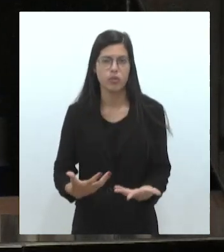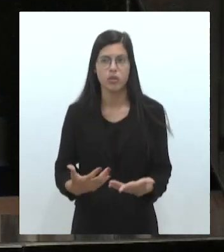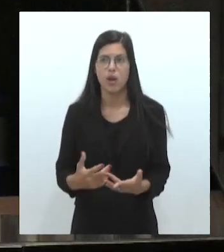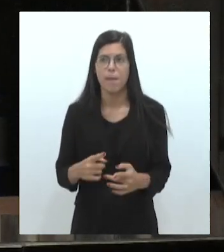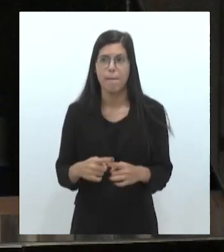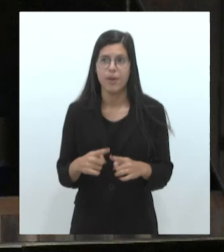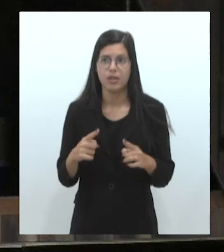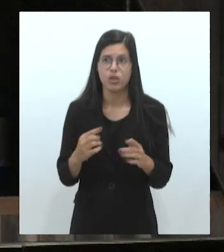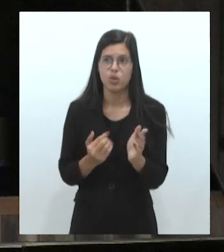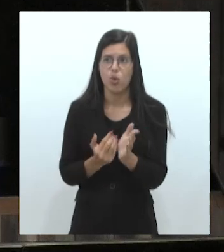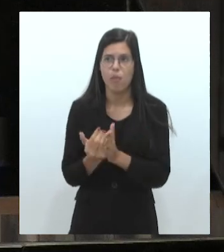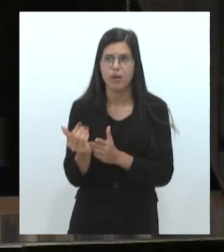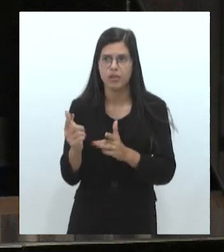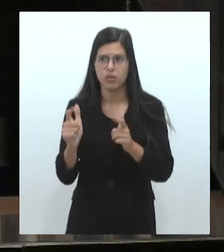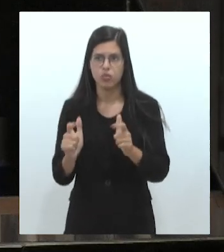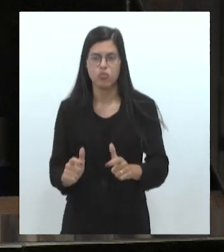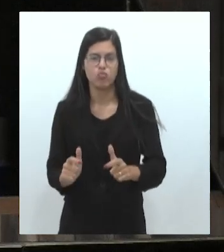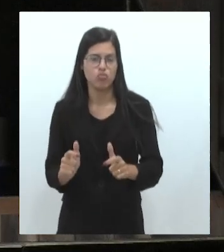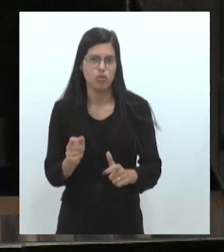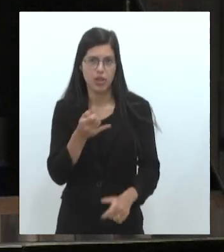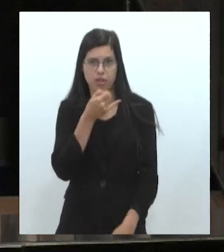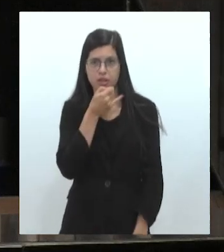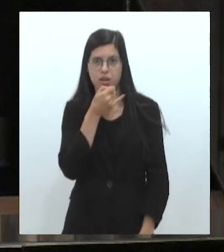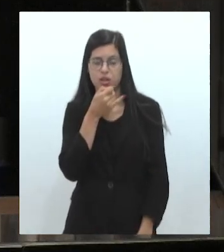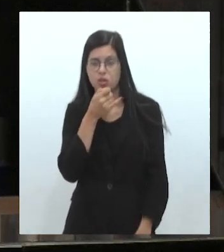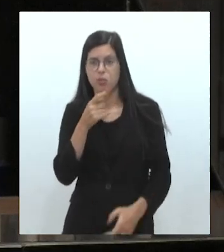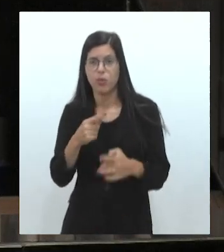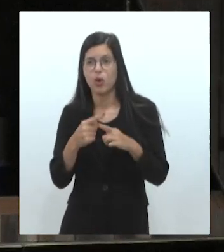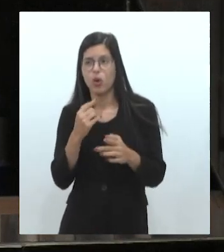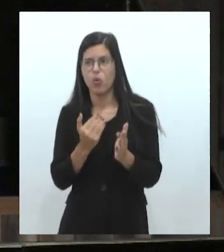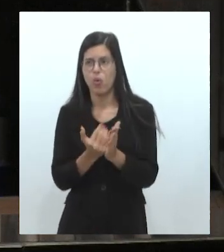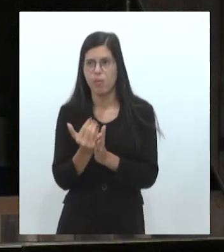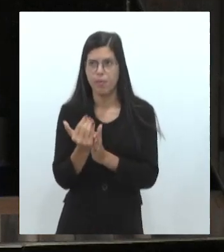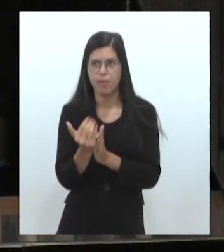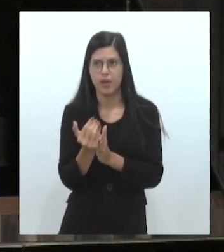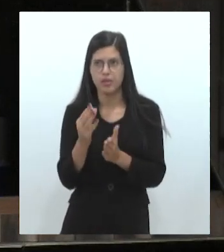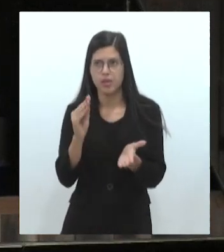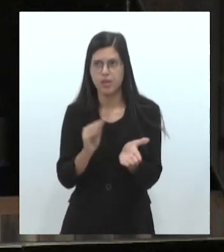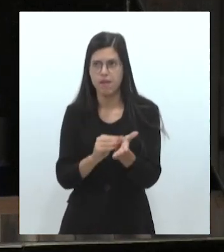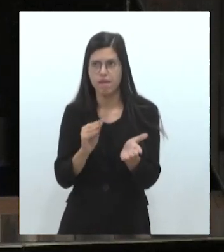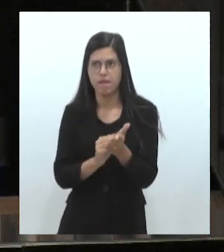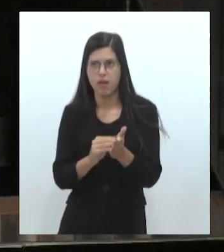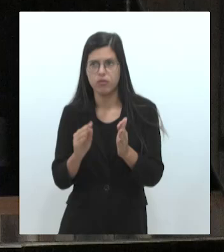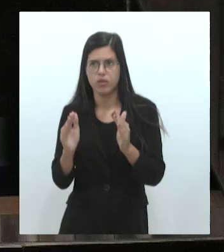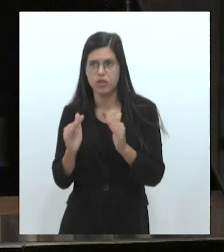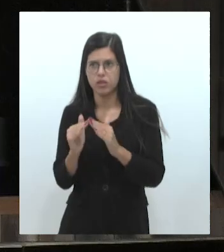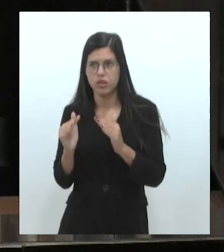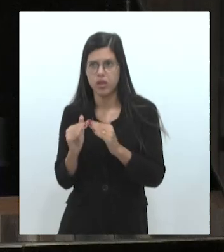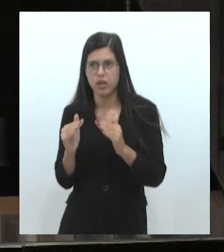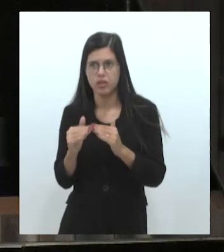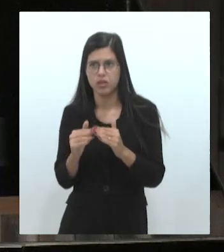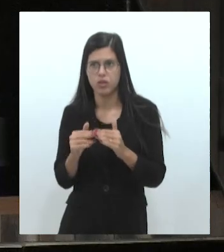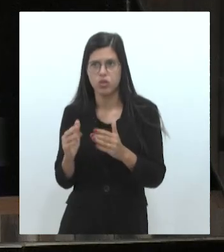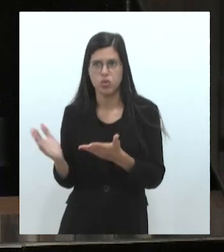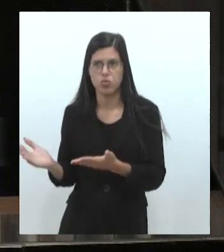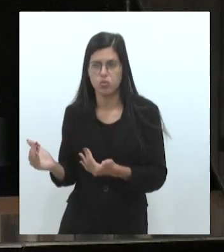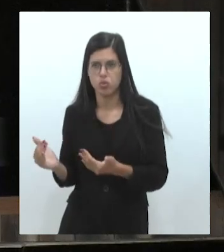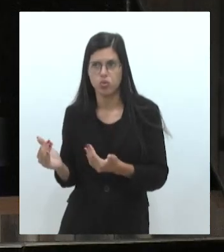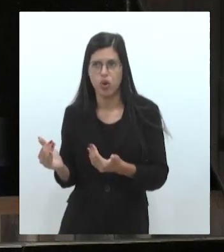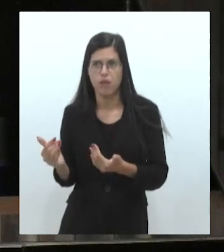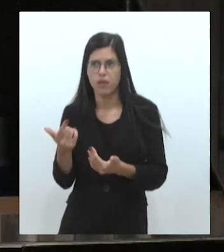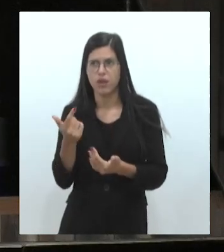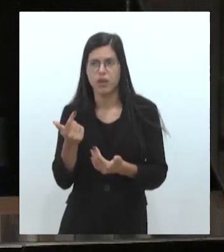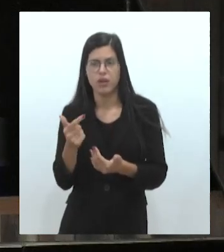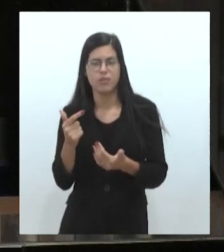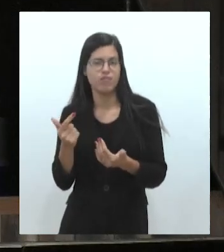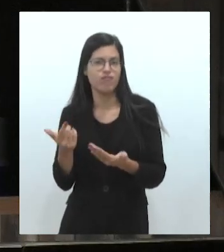ele nasce num lugar muito triste, porque ele nasce na falta de casa de um jovem favelado. Ele sobrevive